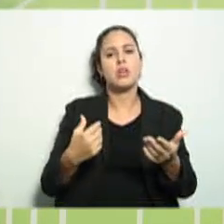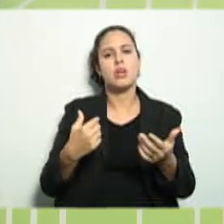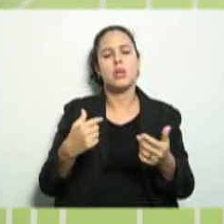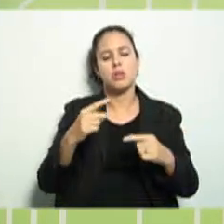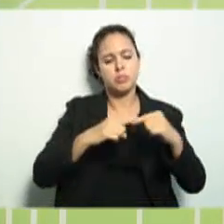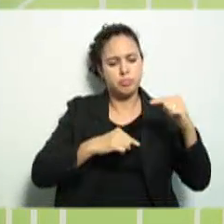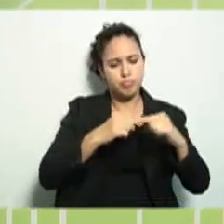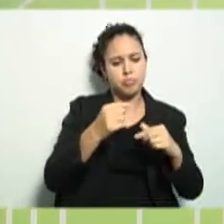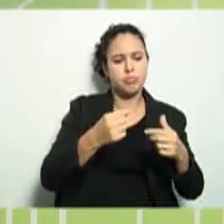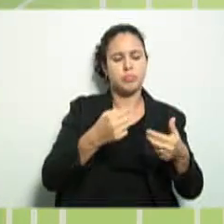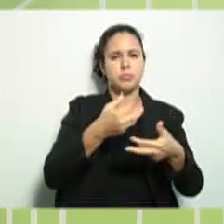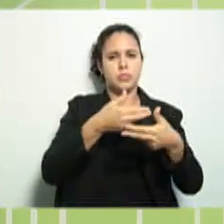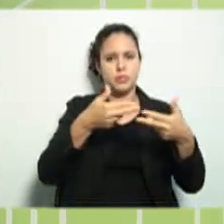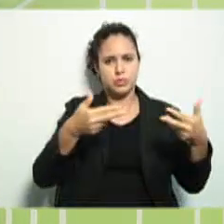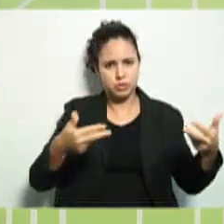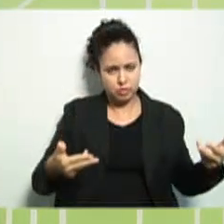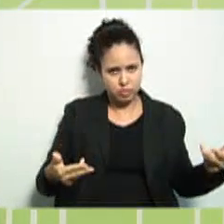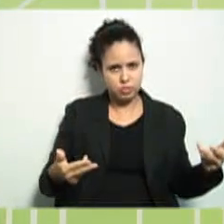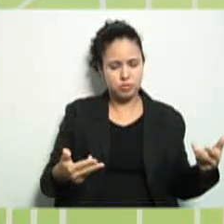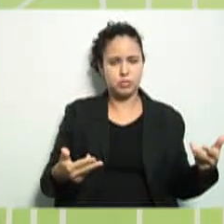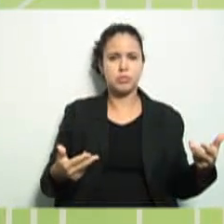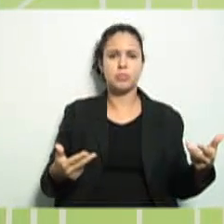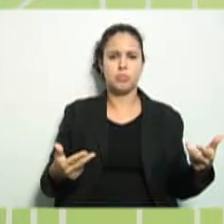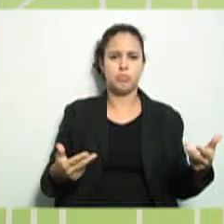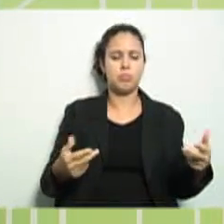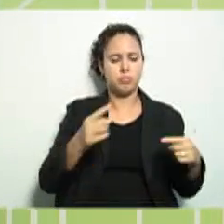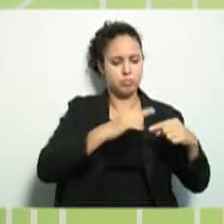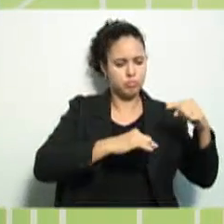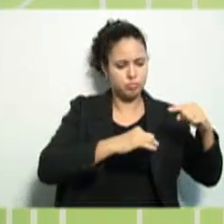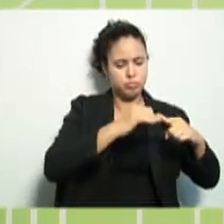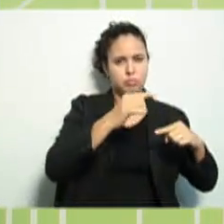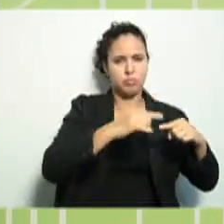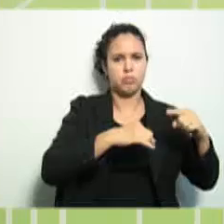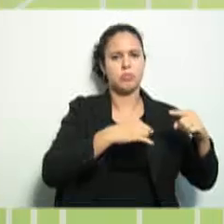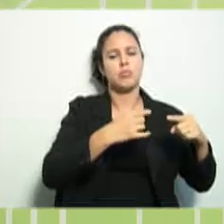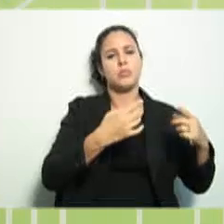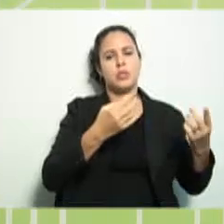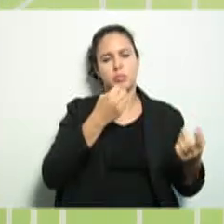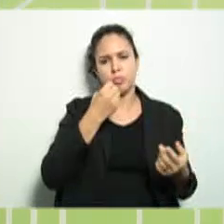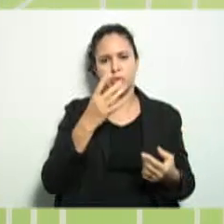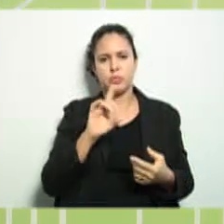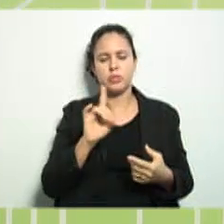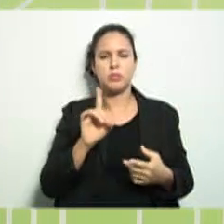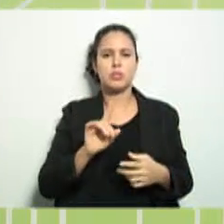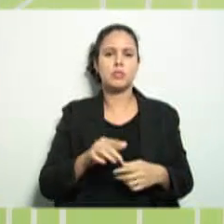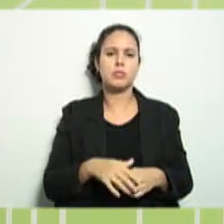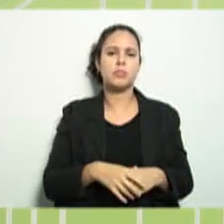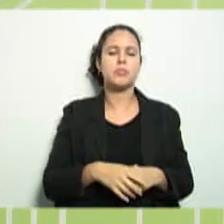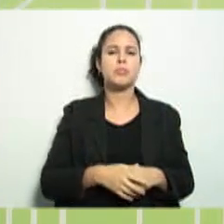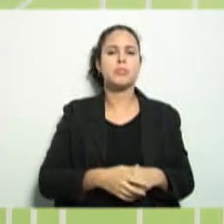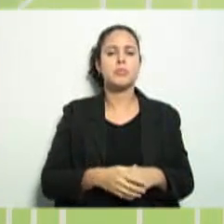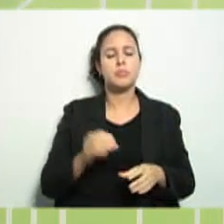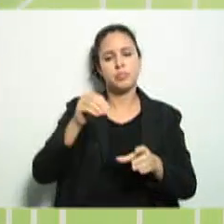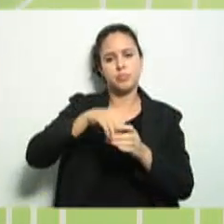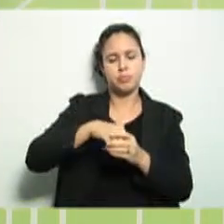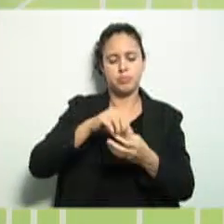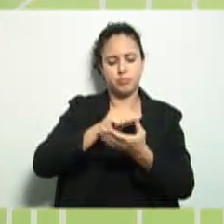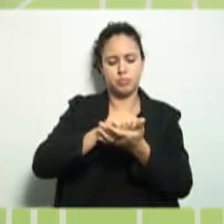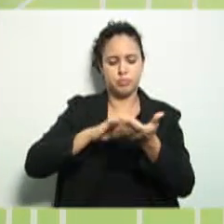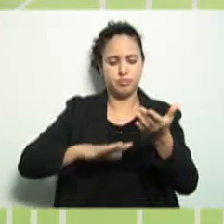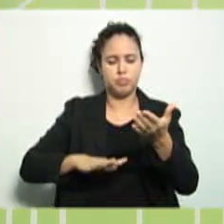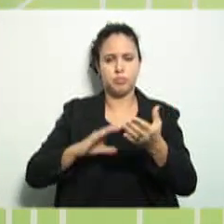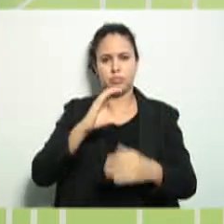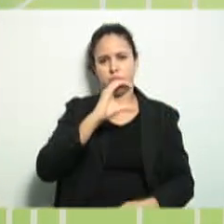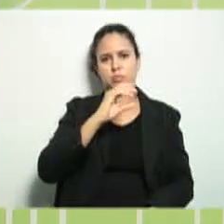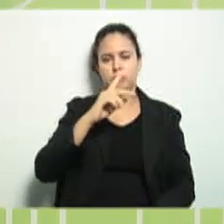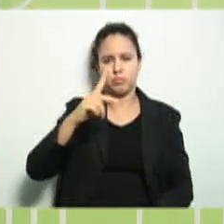in natura, na sua forma mais bruta. Isso não é bom. Para as atividades de uma cooperativa, tem sempre que